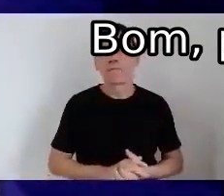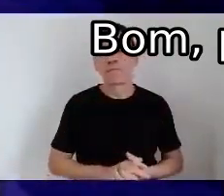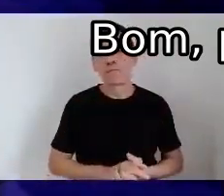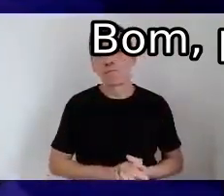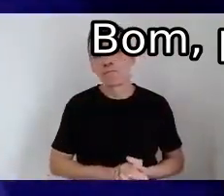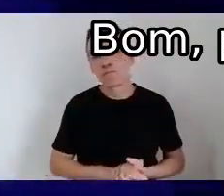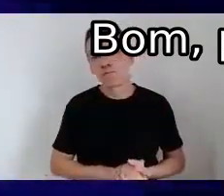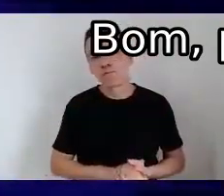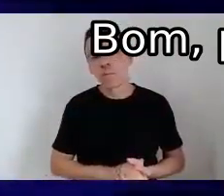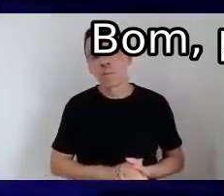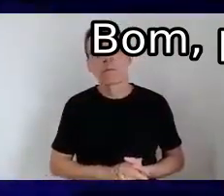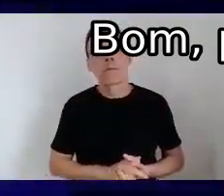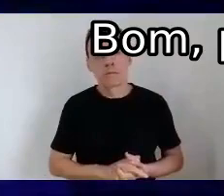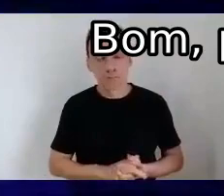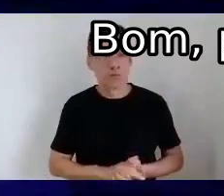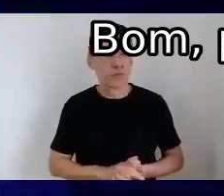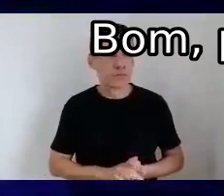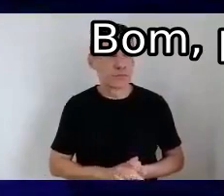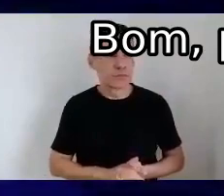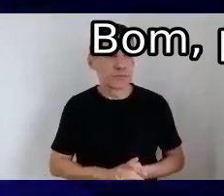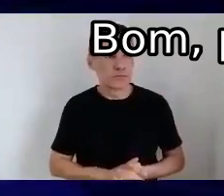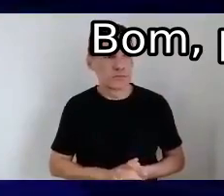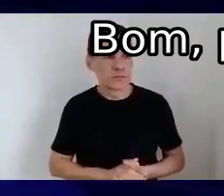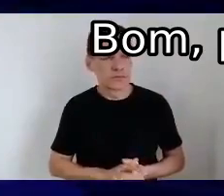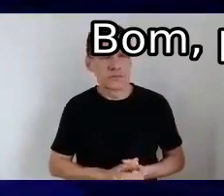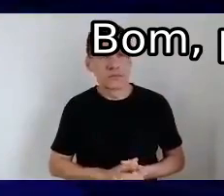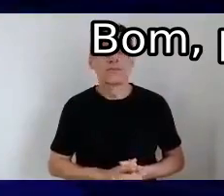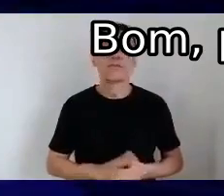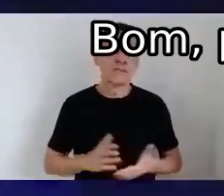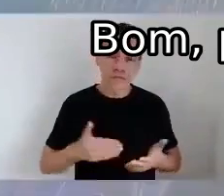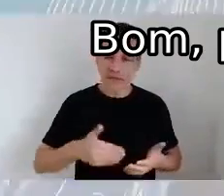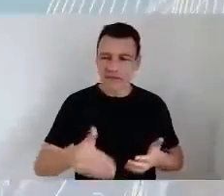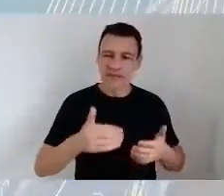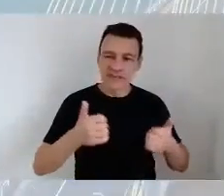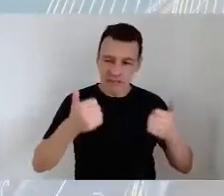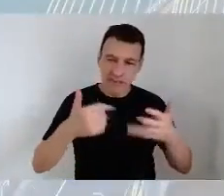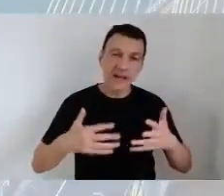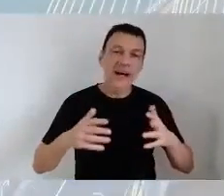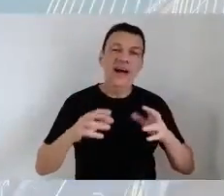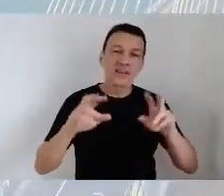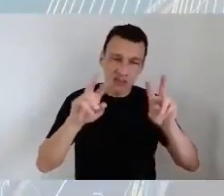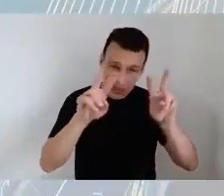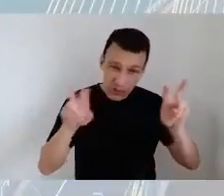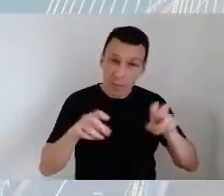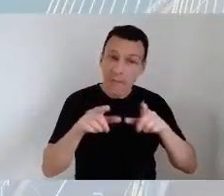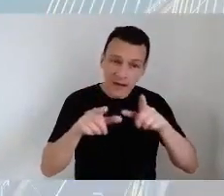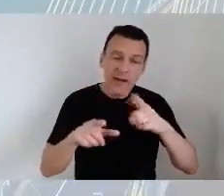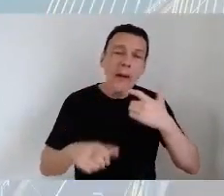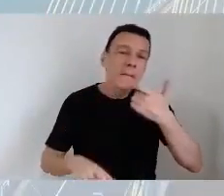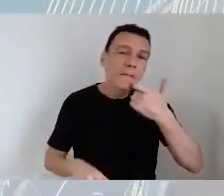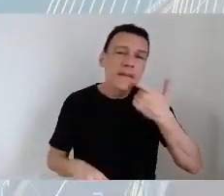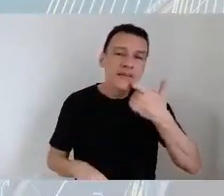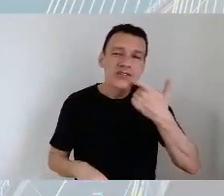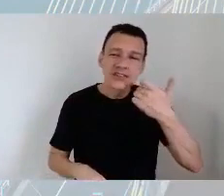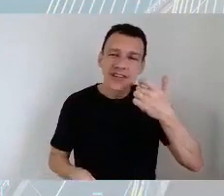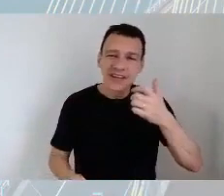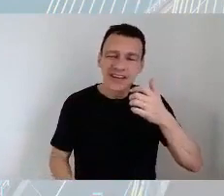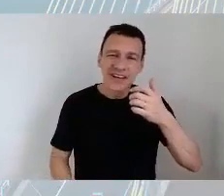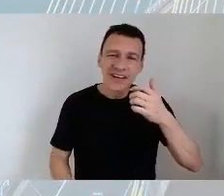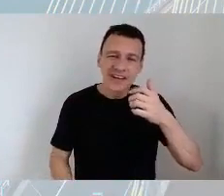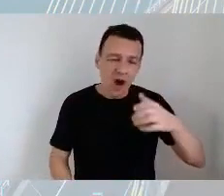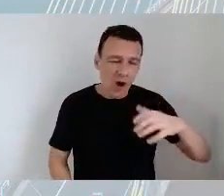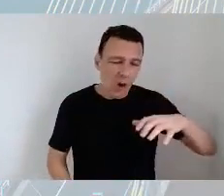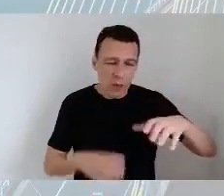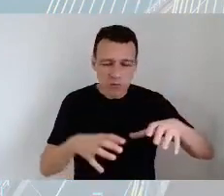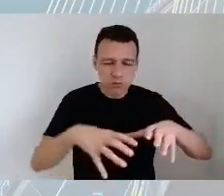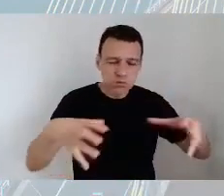vamos falar sobre o case, a rota do peixe-boi marinho. Ele é um produto que utilizou as ferramentas de